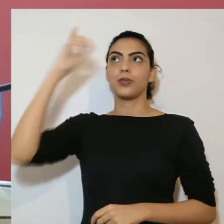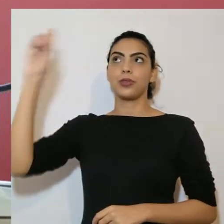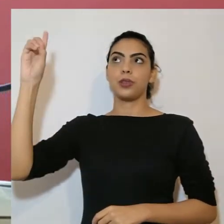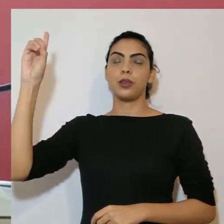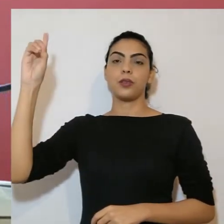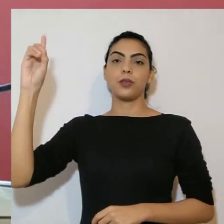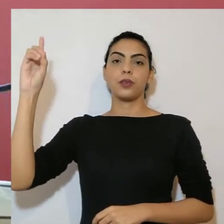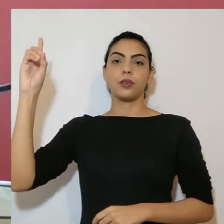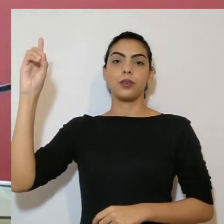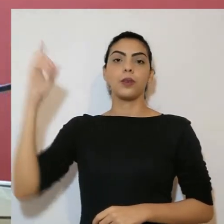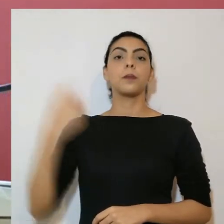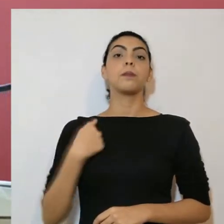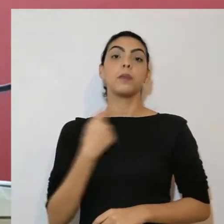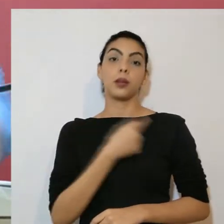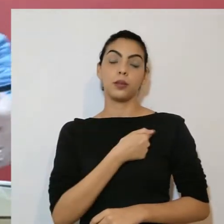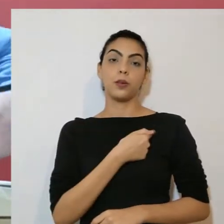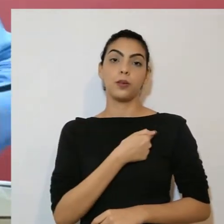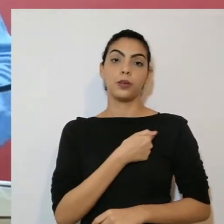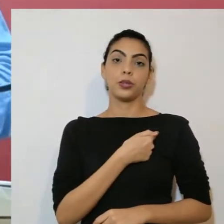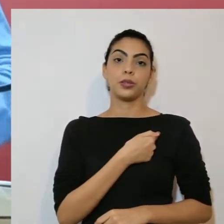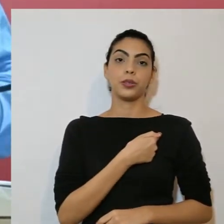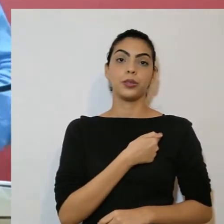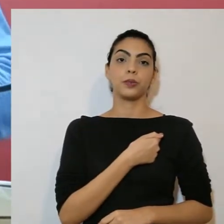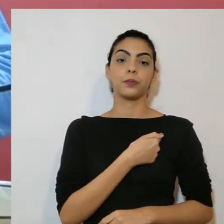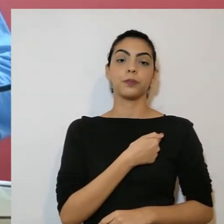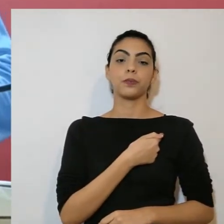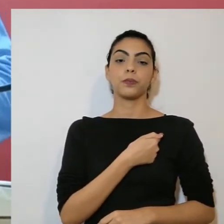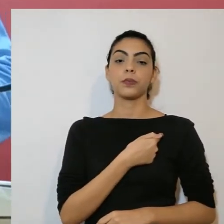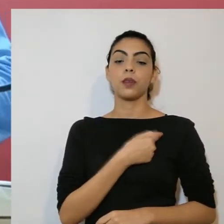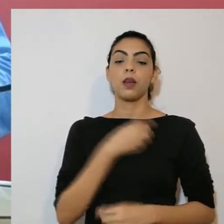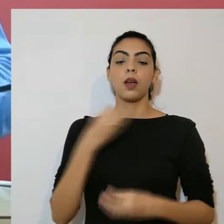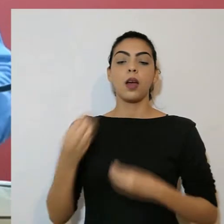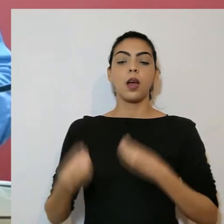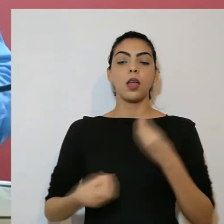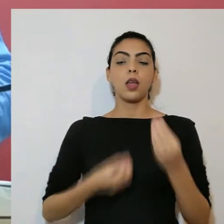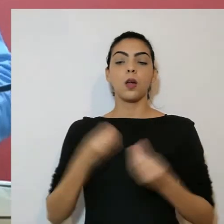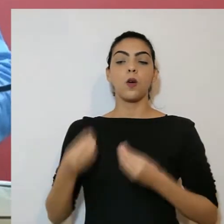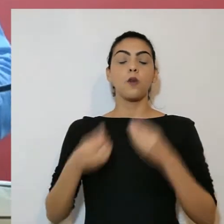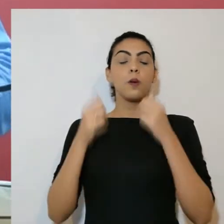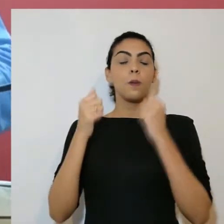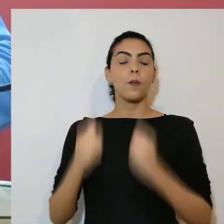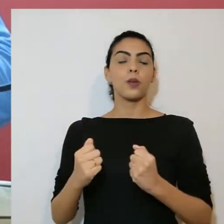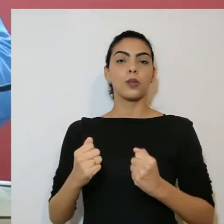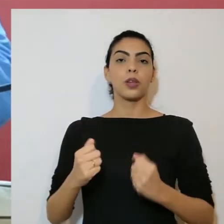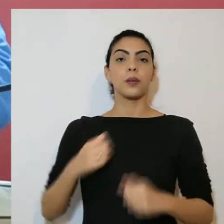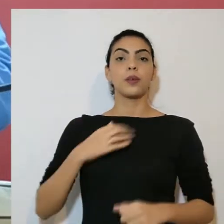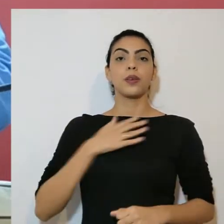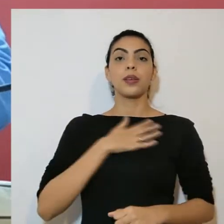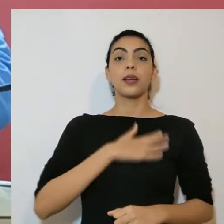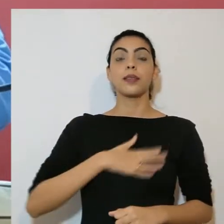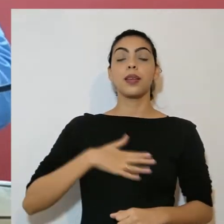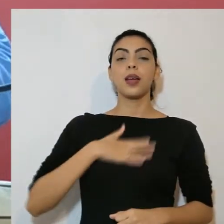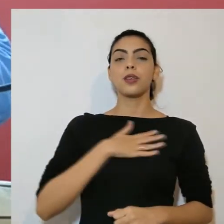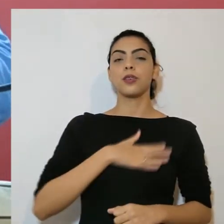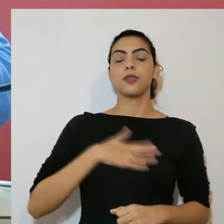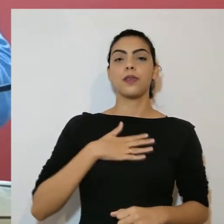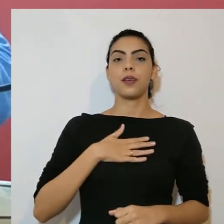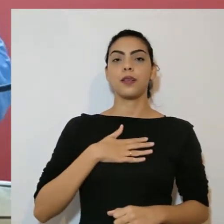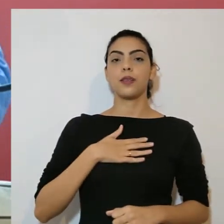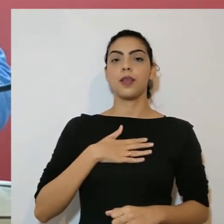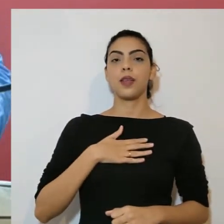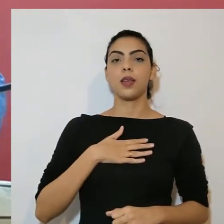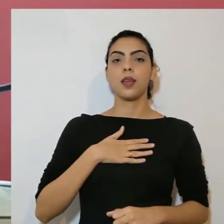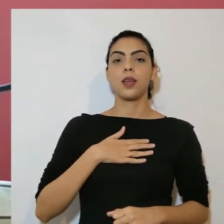a humanidade e o principal meio de atender às necessidades